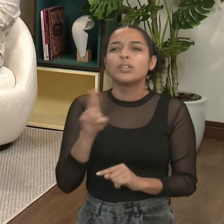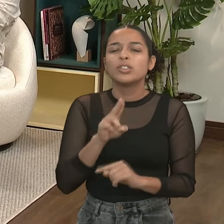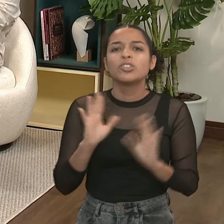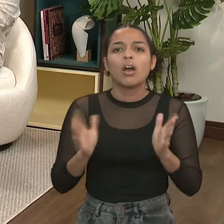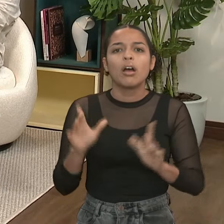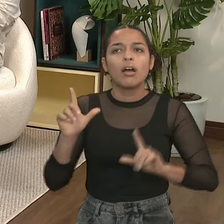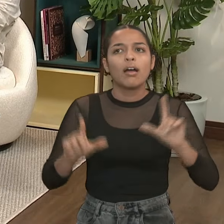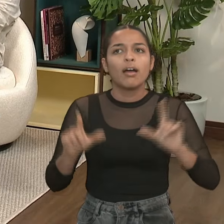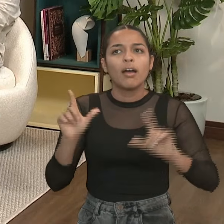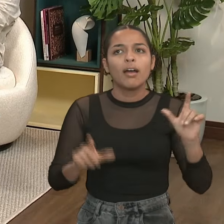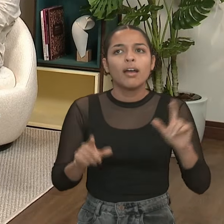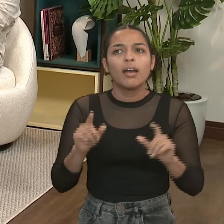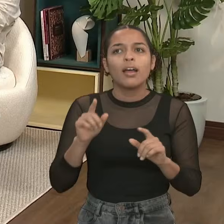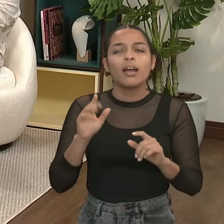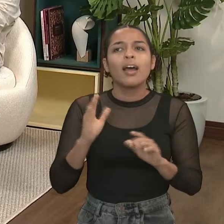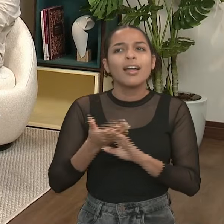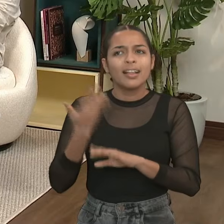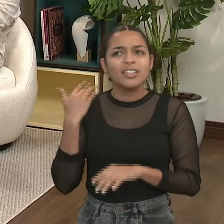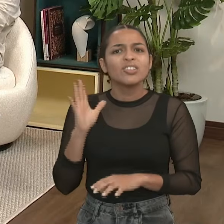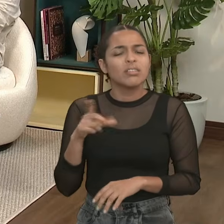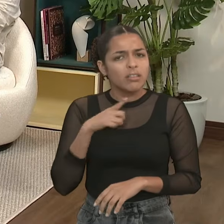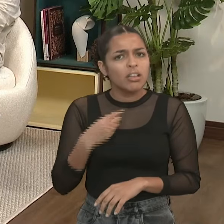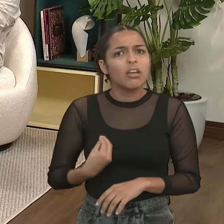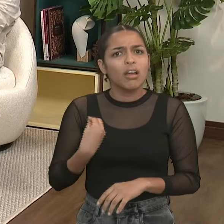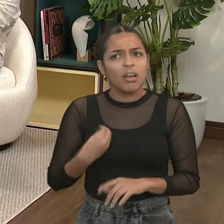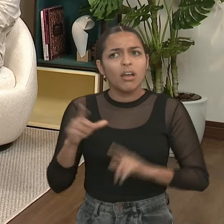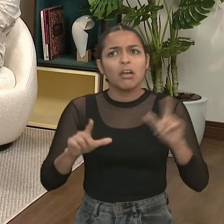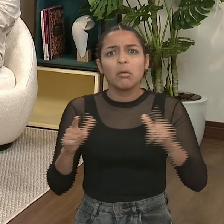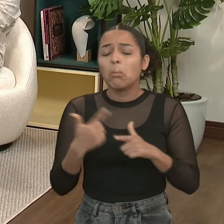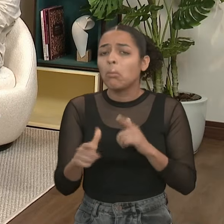minha época eu usava e estava tudo certo, não tinha esse problema.